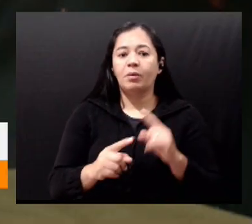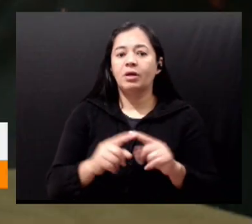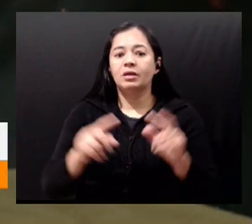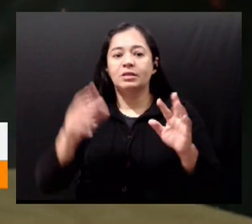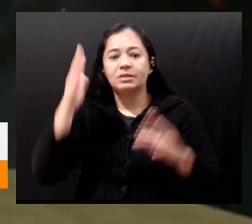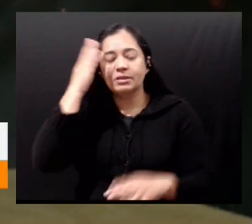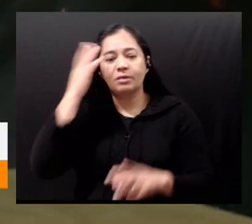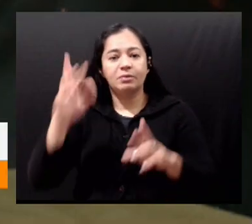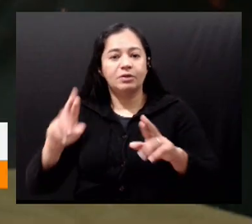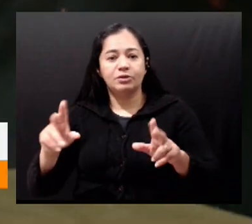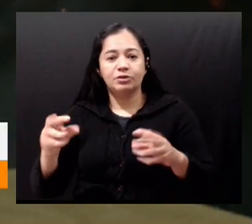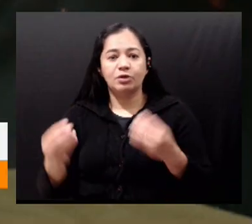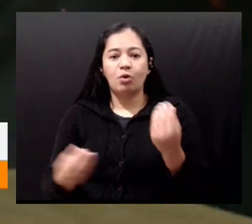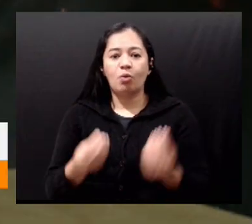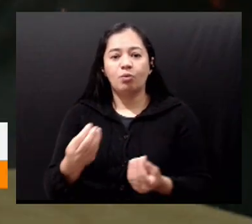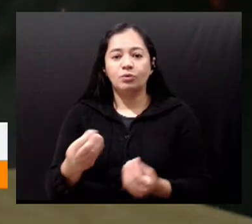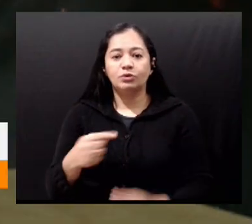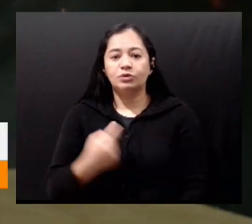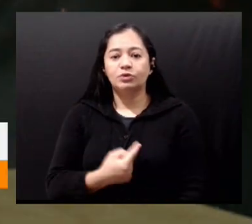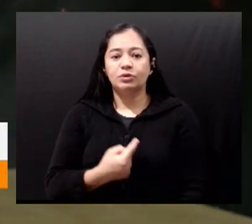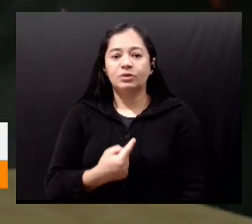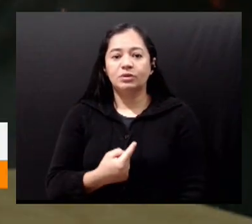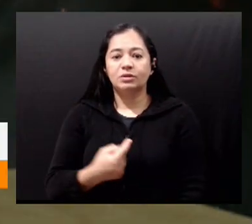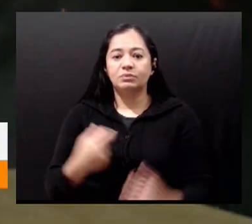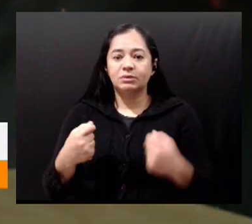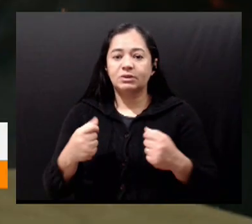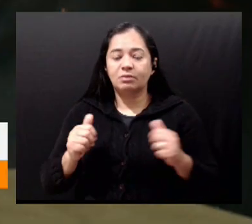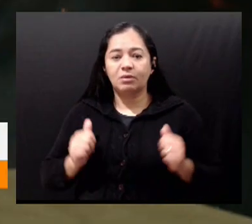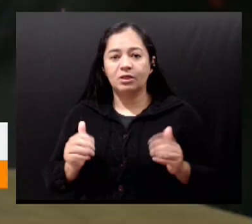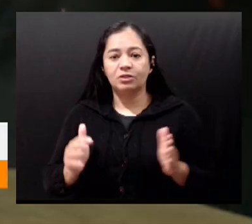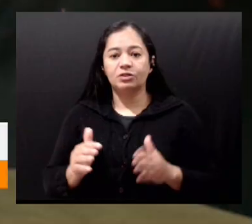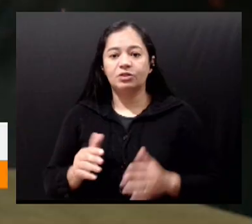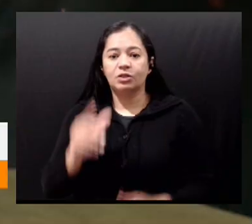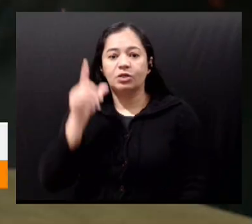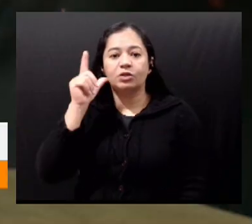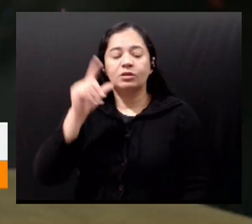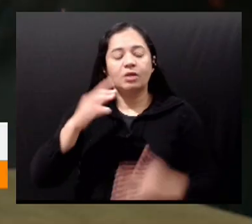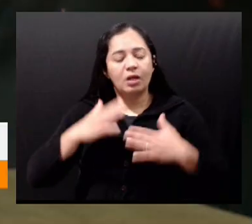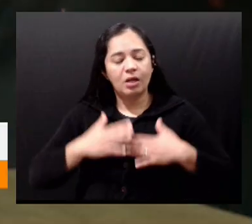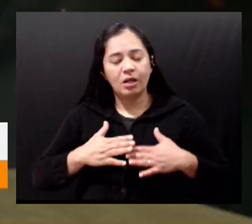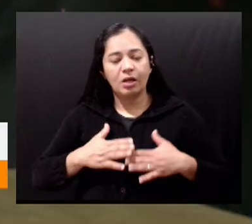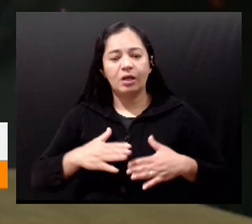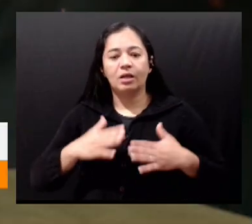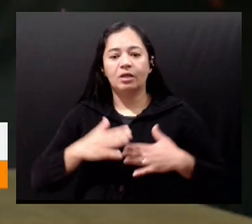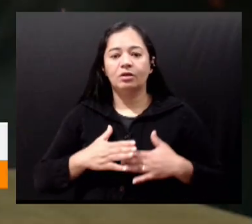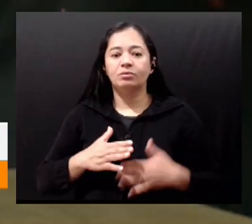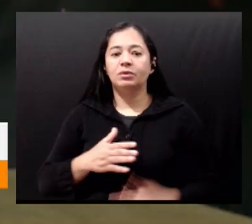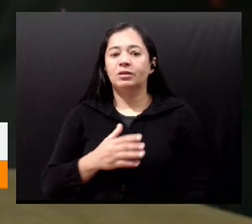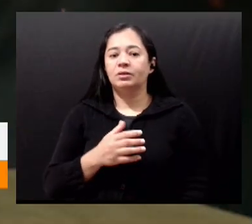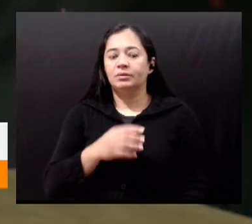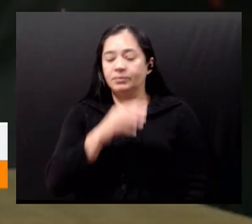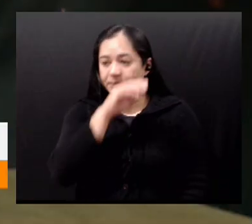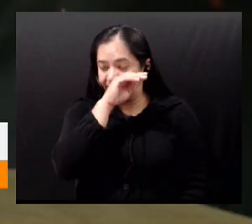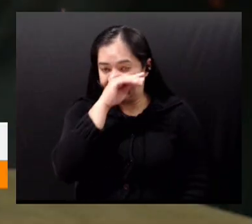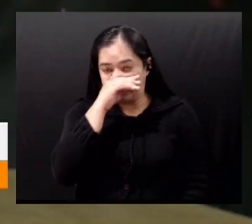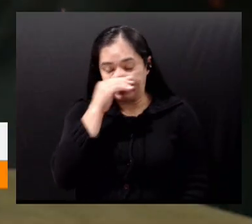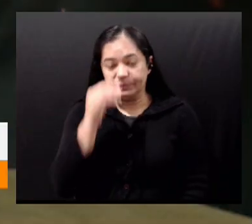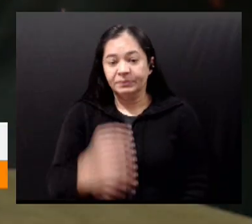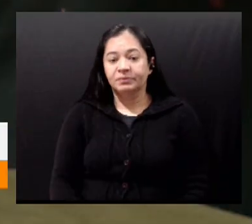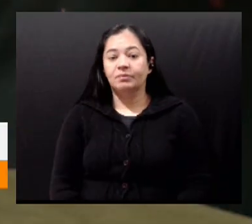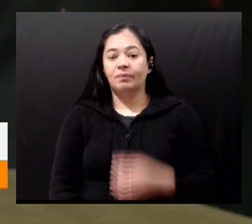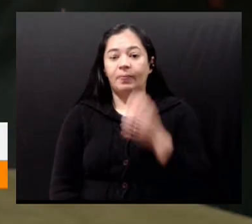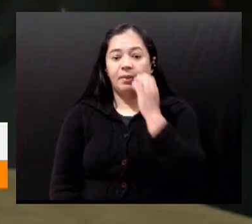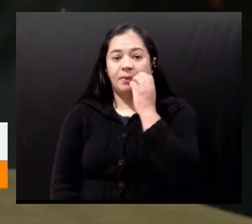a gente deve agir para poder dar uma acalmada, dar uma Isso. respirada. Eu trouxe o exemplo